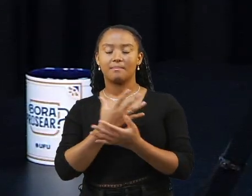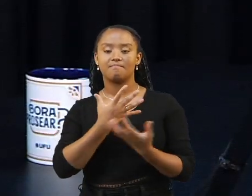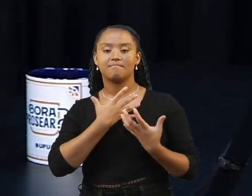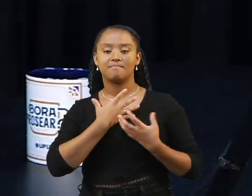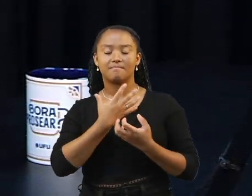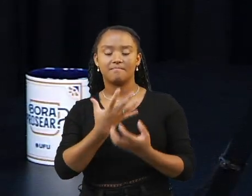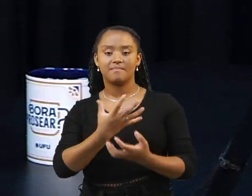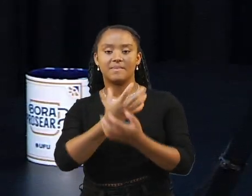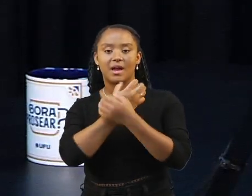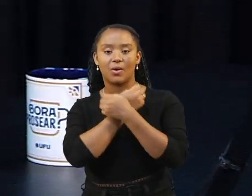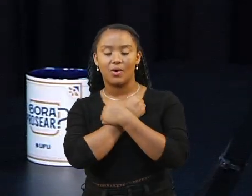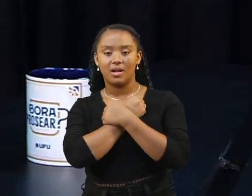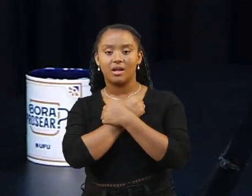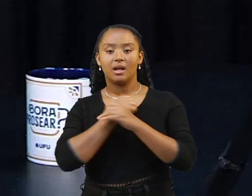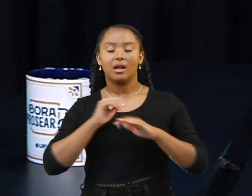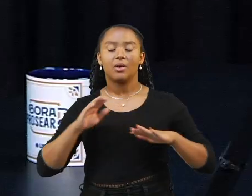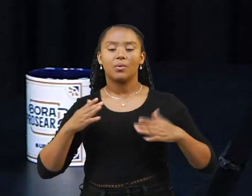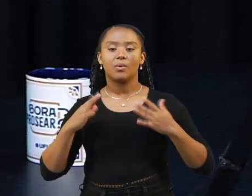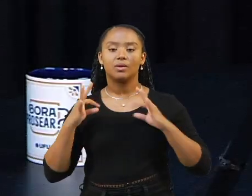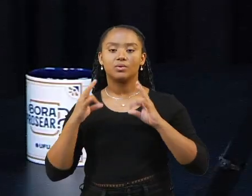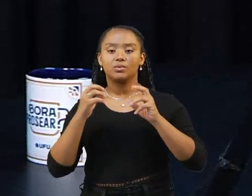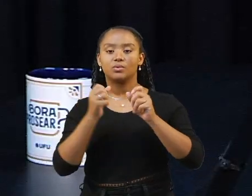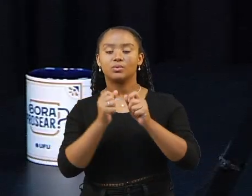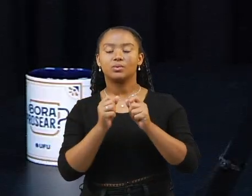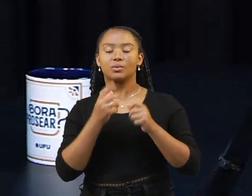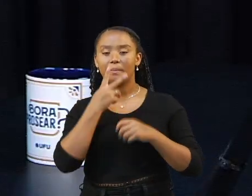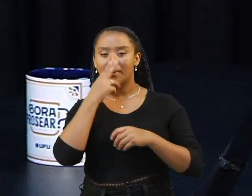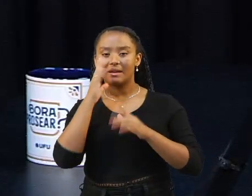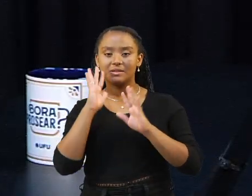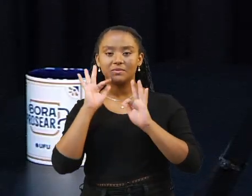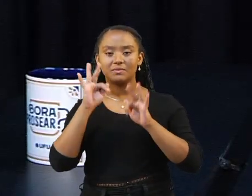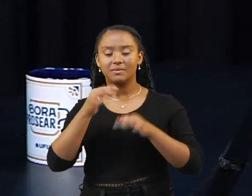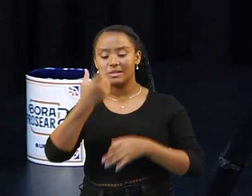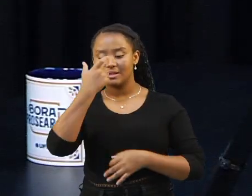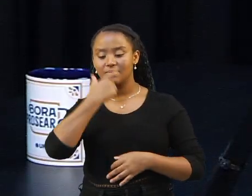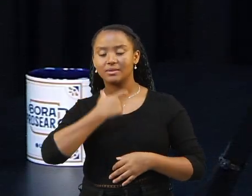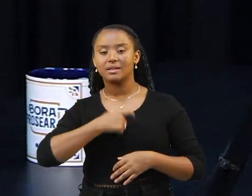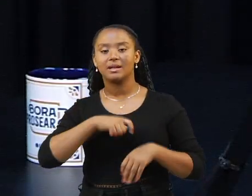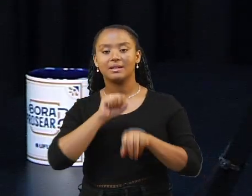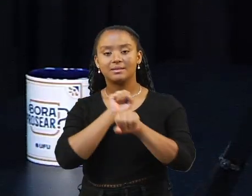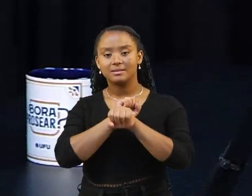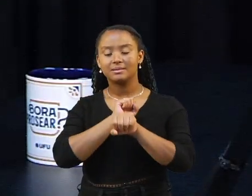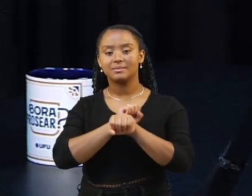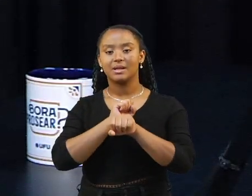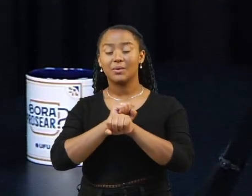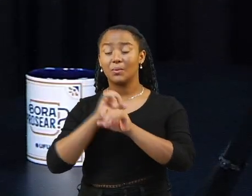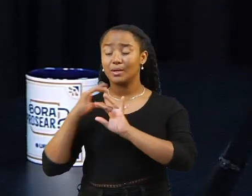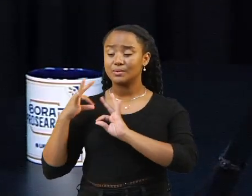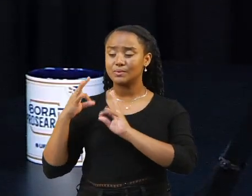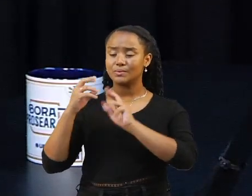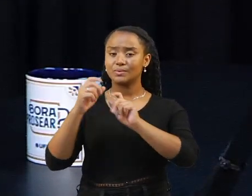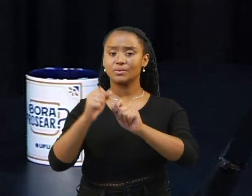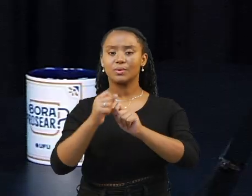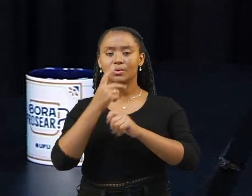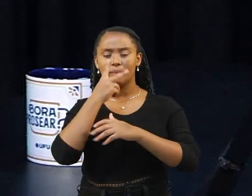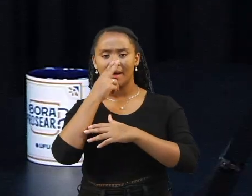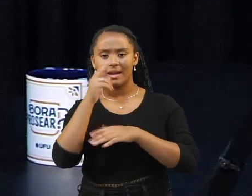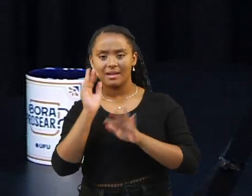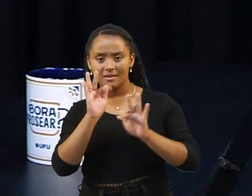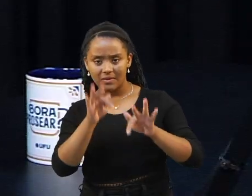Você Me Acolhe. Quando tudo parecer o fim, estarei aqui a lhe esperar.